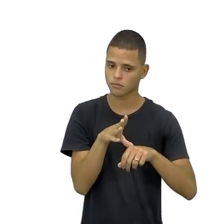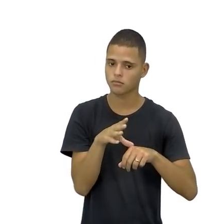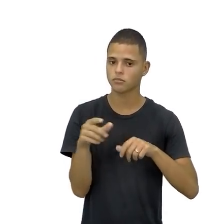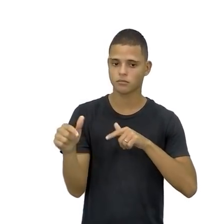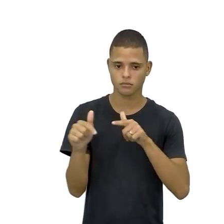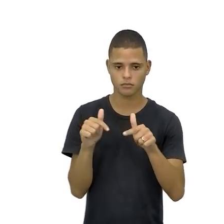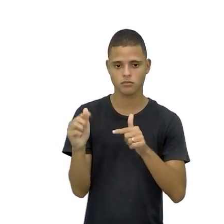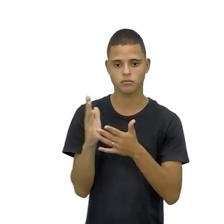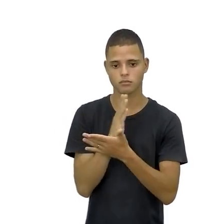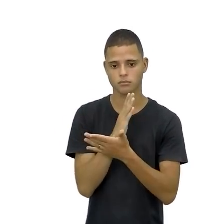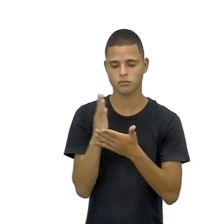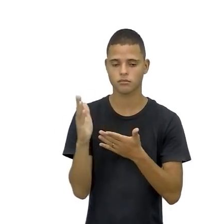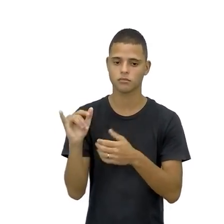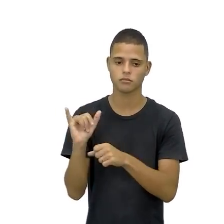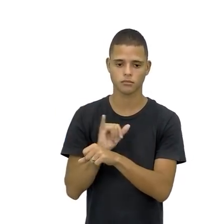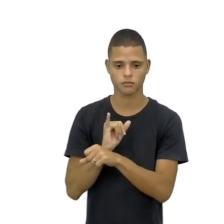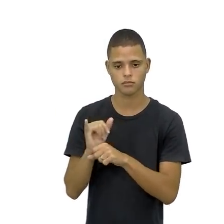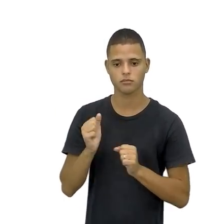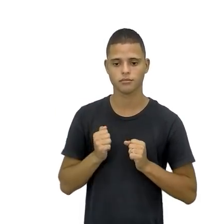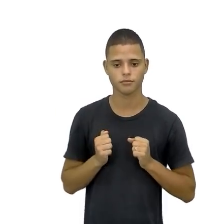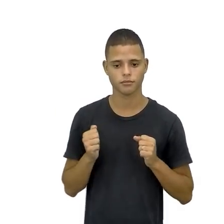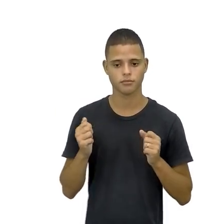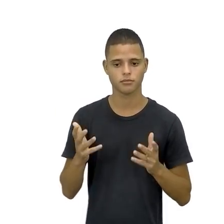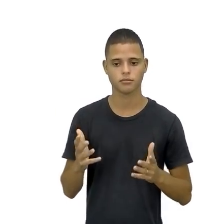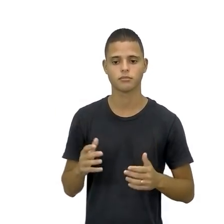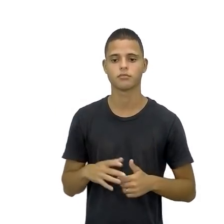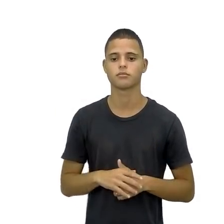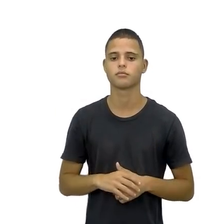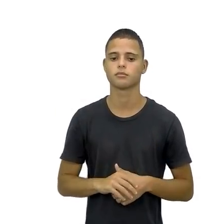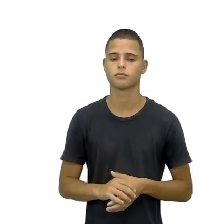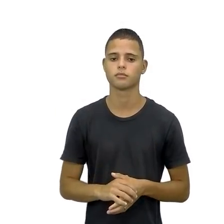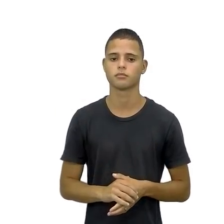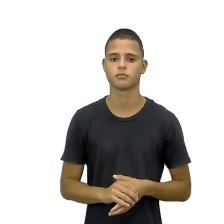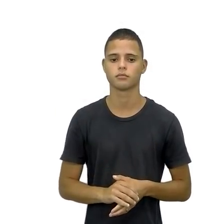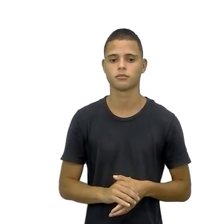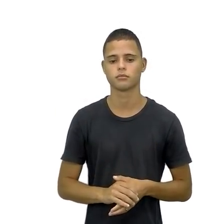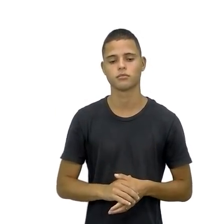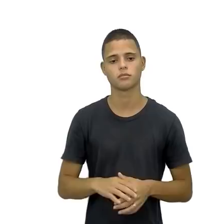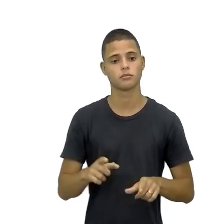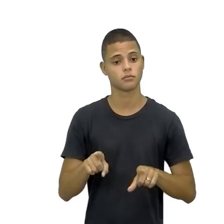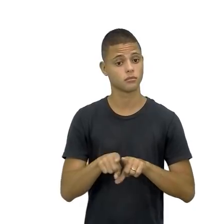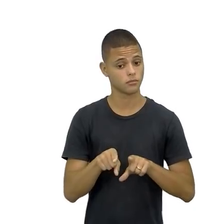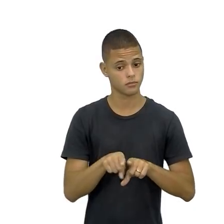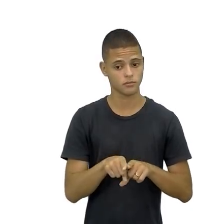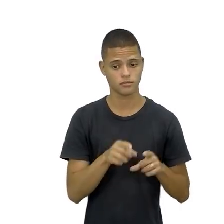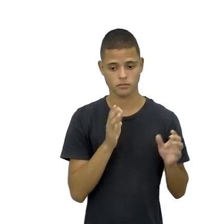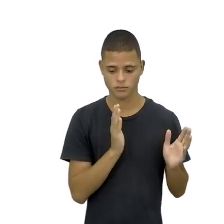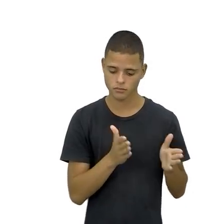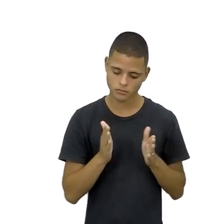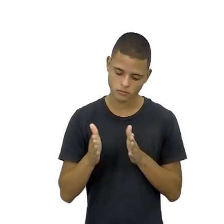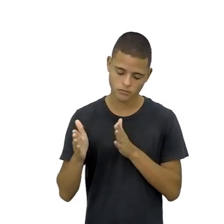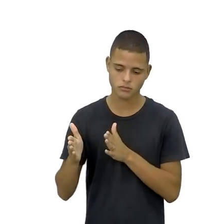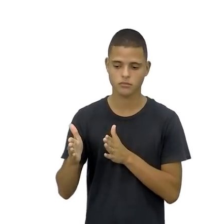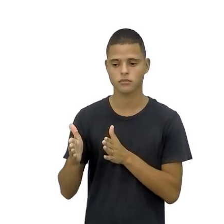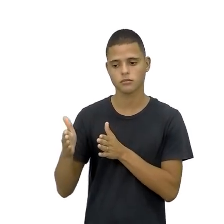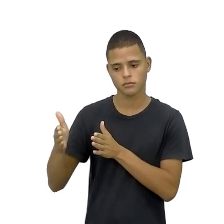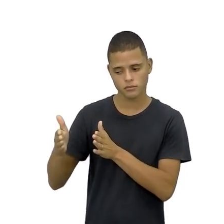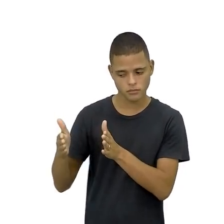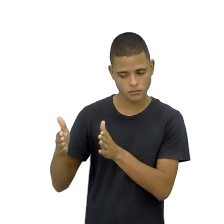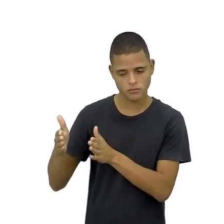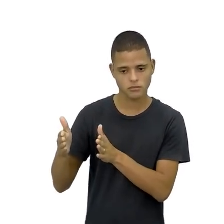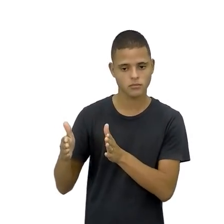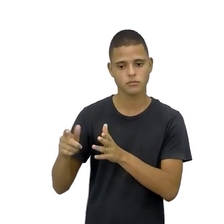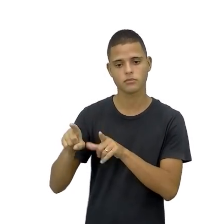trabalhassem metodologias ativas, além de como também organizar esses espaços e de também